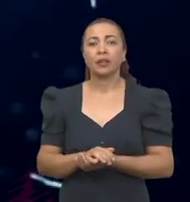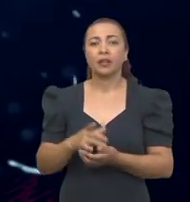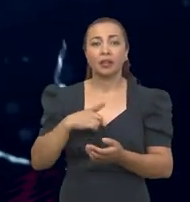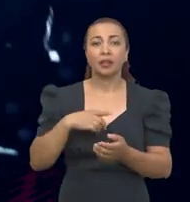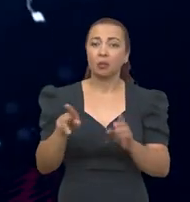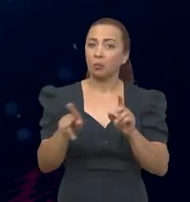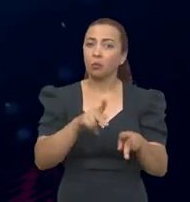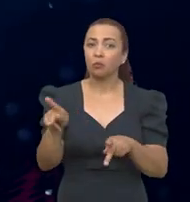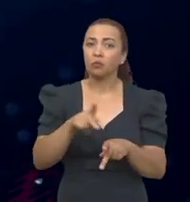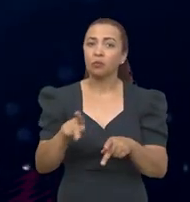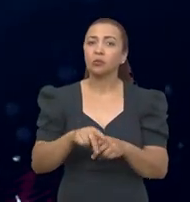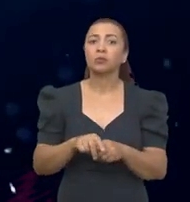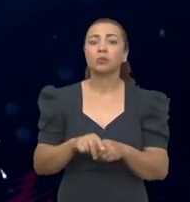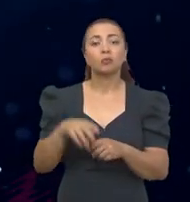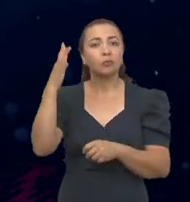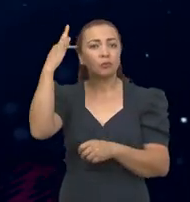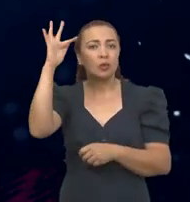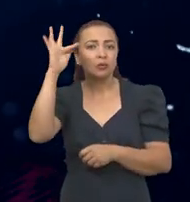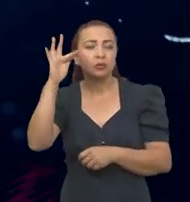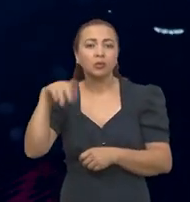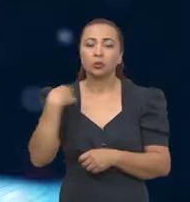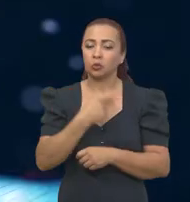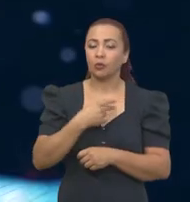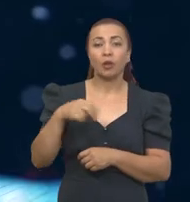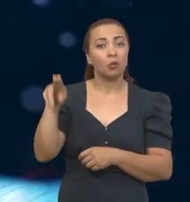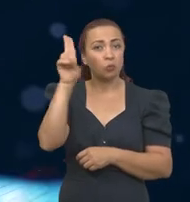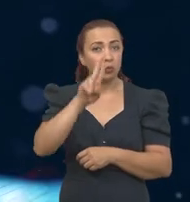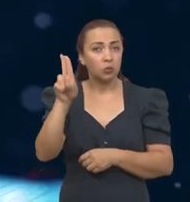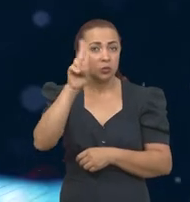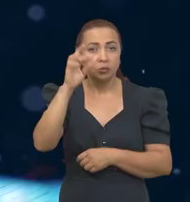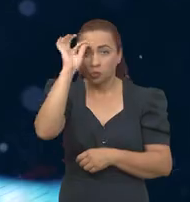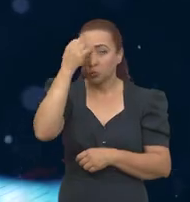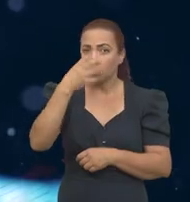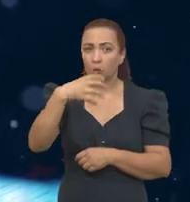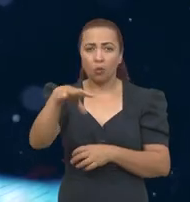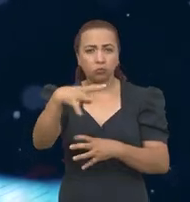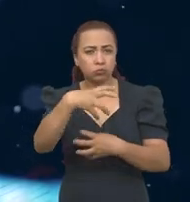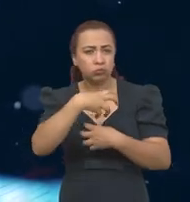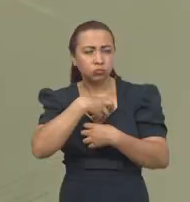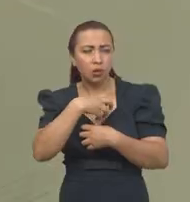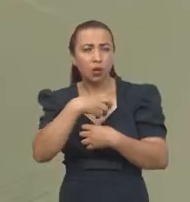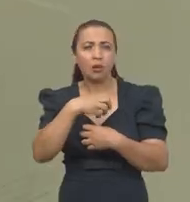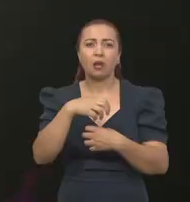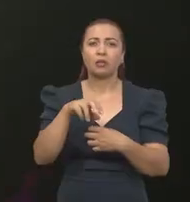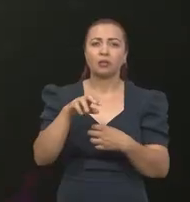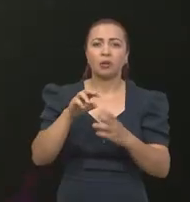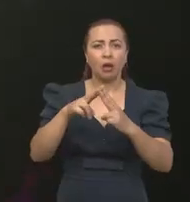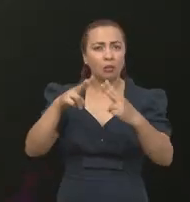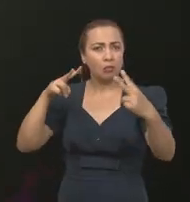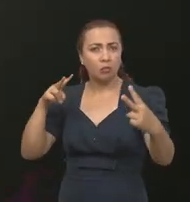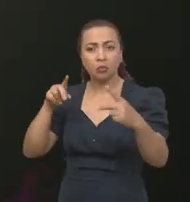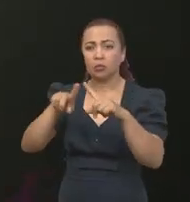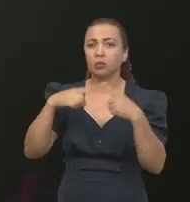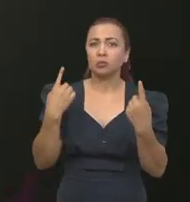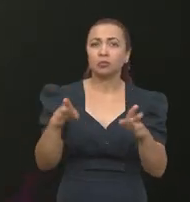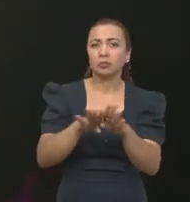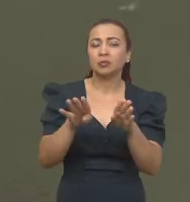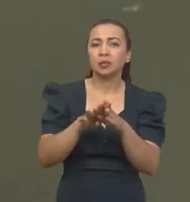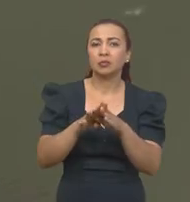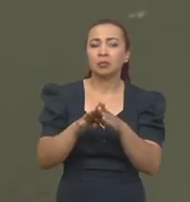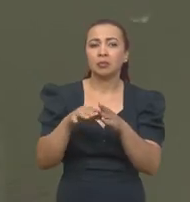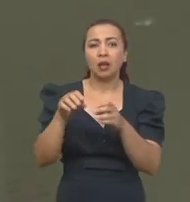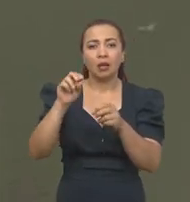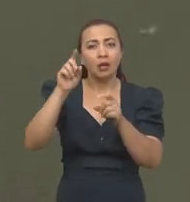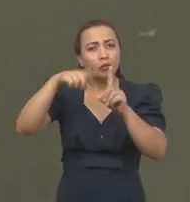professores são graves é física né então a gente vai usar Não só o sensoriamento remoto mas também produtos